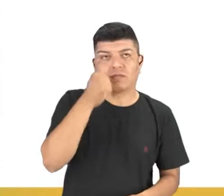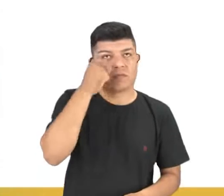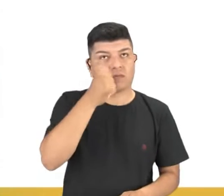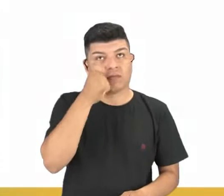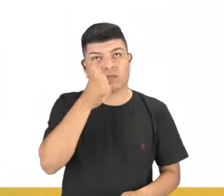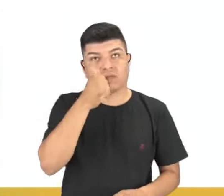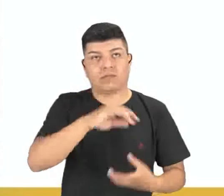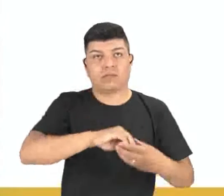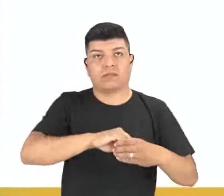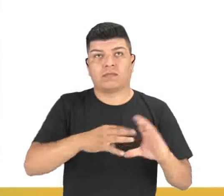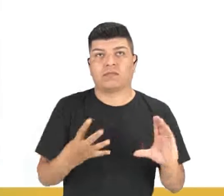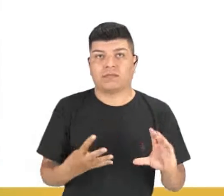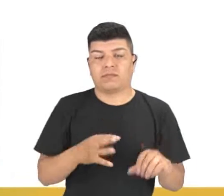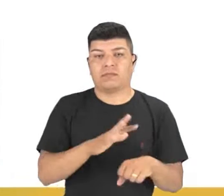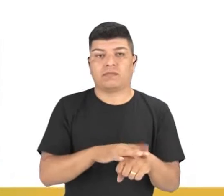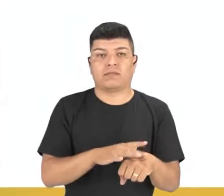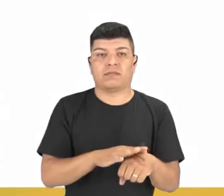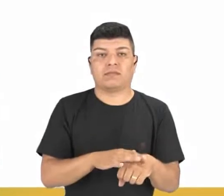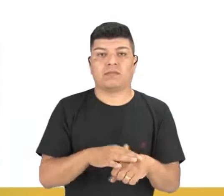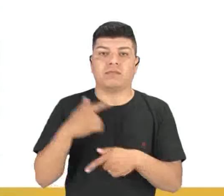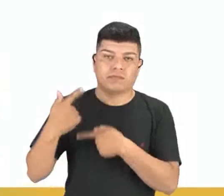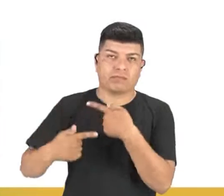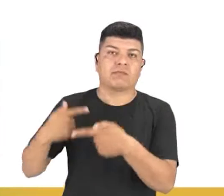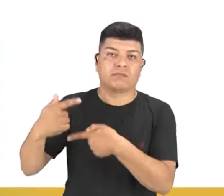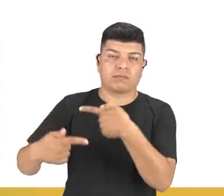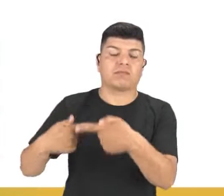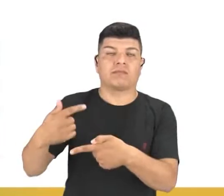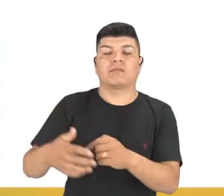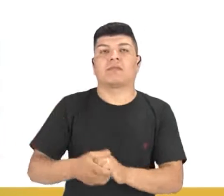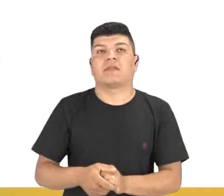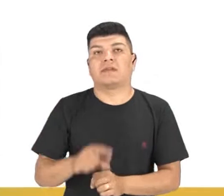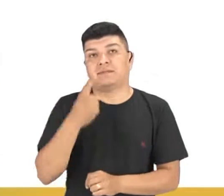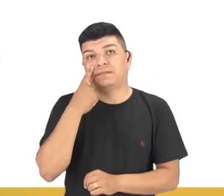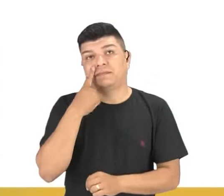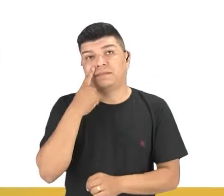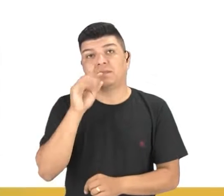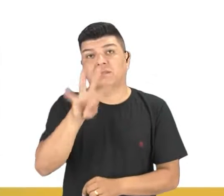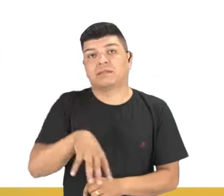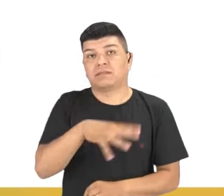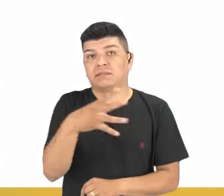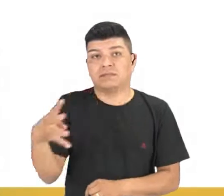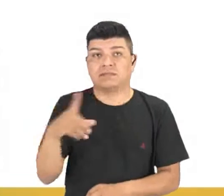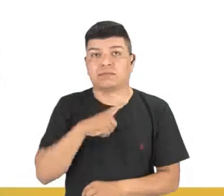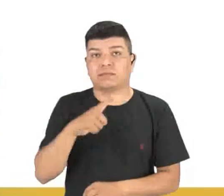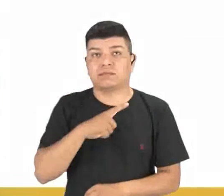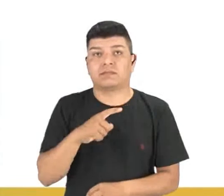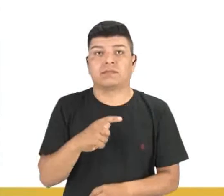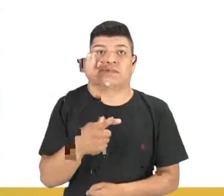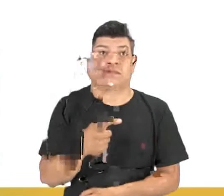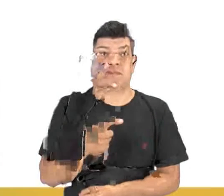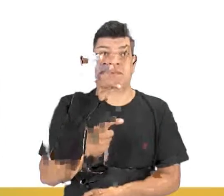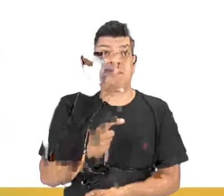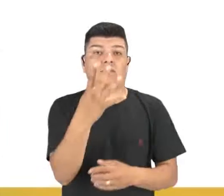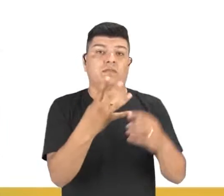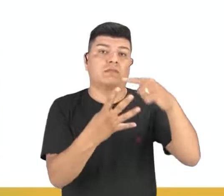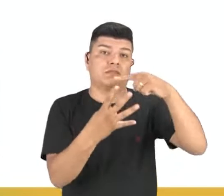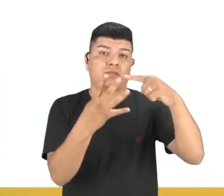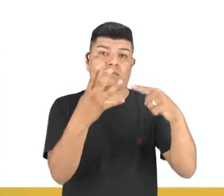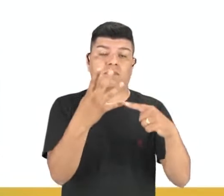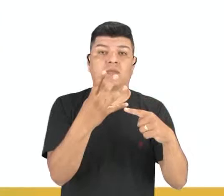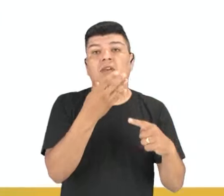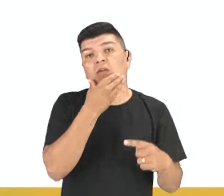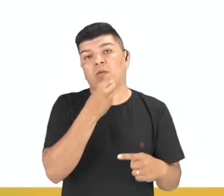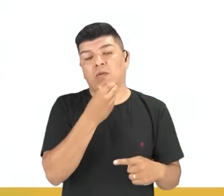e as características ou doenças elas vão passadas, tá? Vejam nesse esquemazinho aqui, a gente tem um cruzamento, né, entre um homem e uma mulher, nós